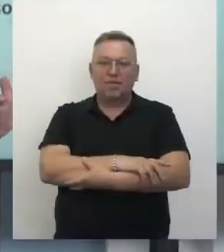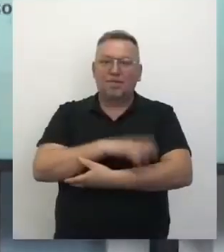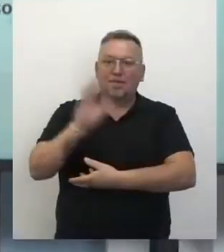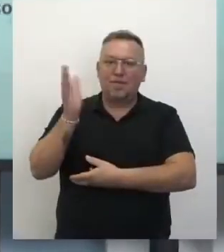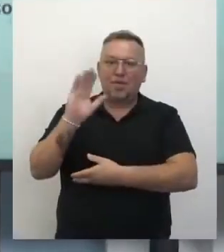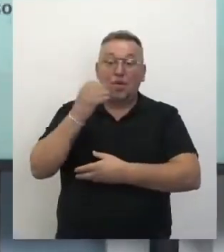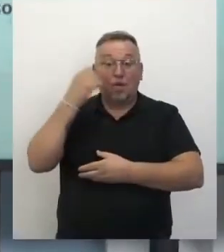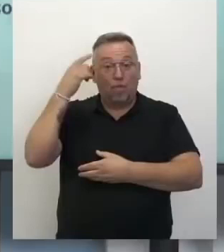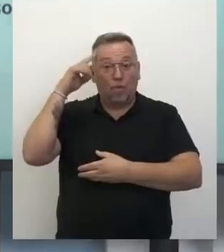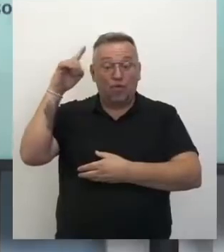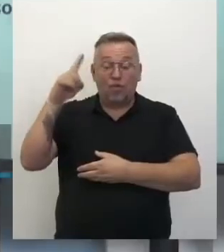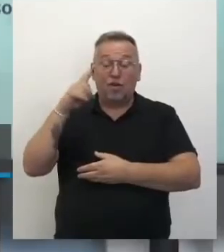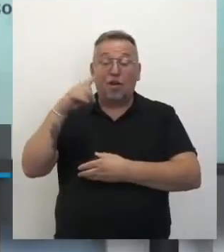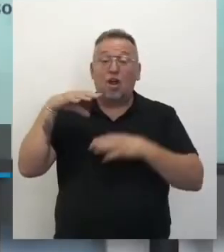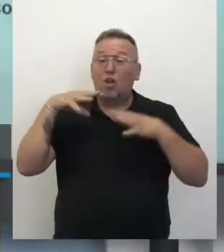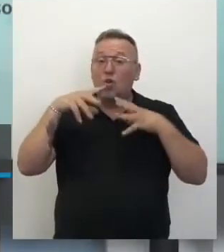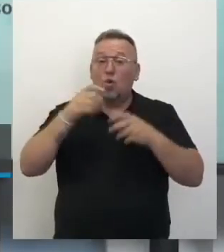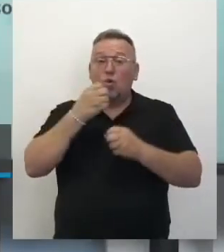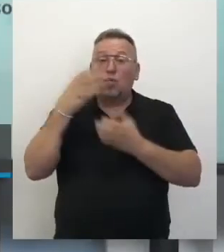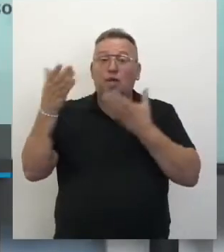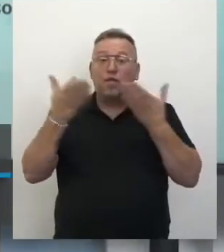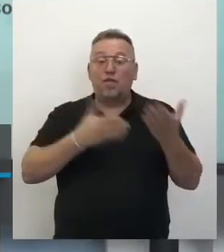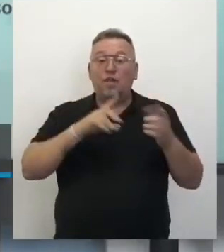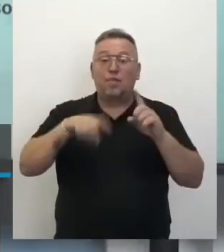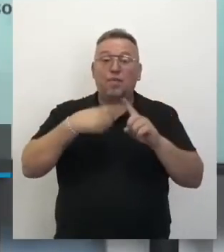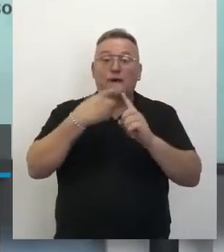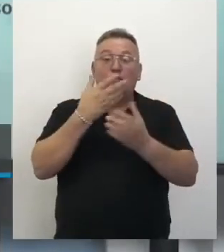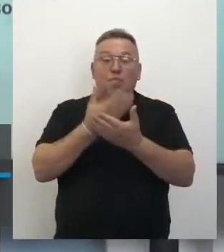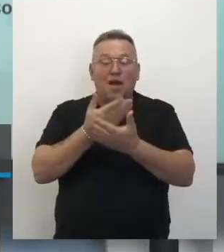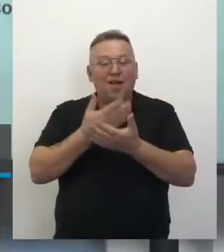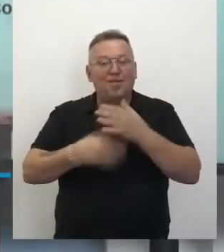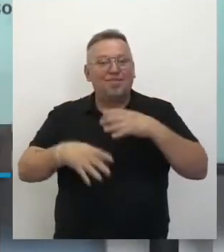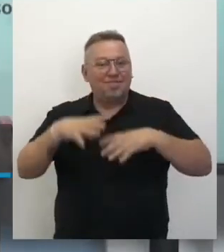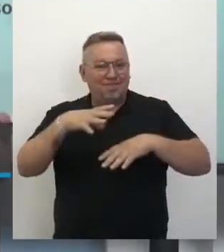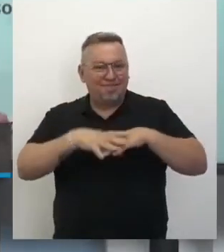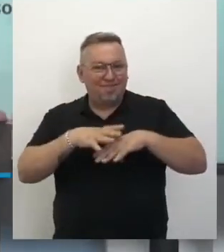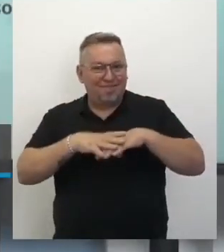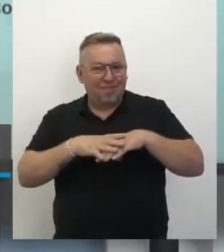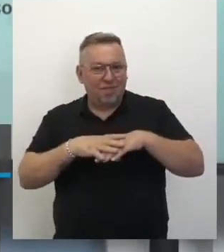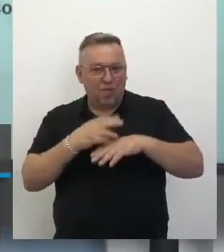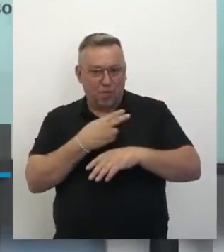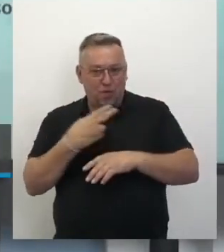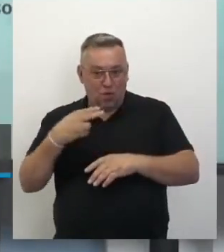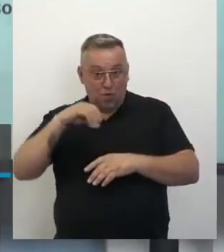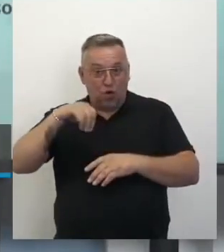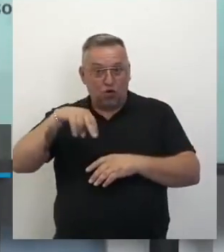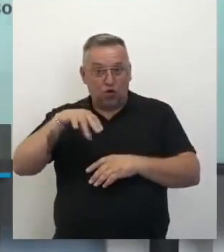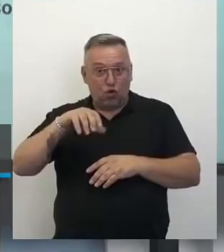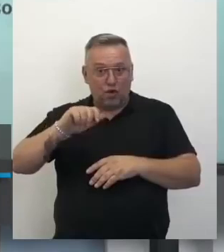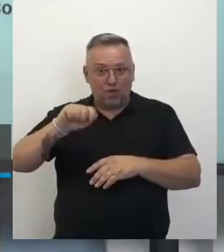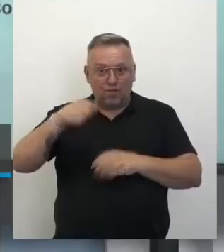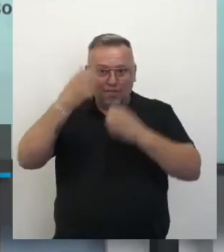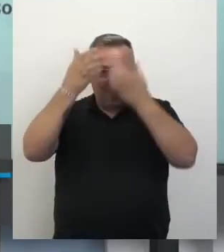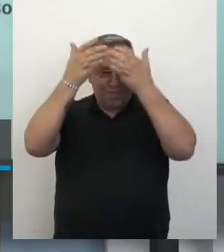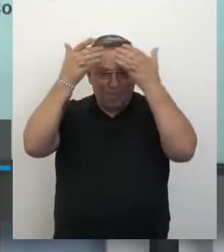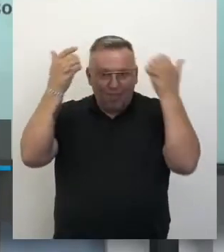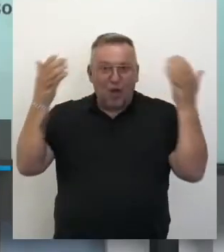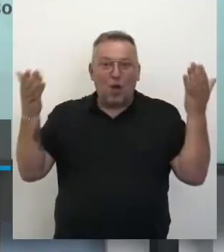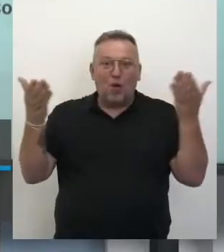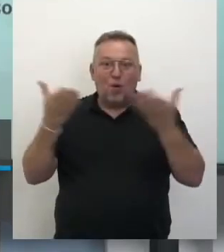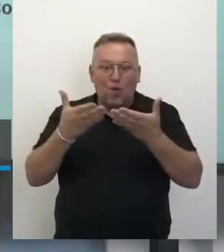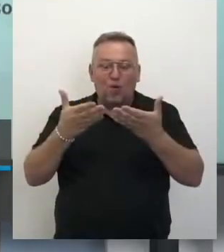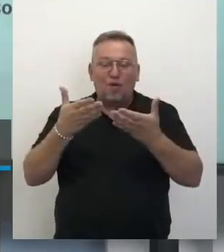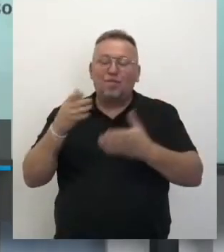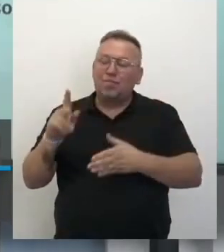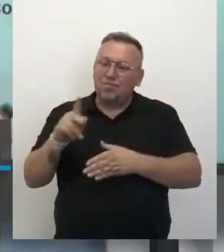Olá, bom dia! Sejam todos bem-vindos para mais uma aula de matemática. Meu nome é Jonas, vou ser o professor de vocês aqui hoje. Hoje